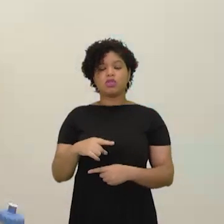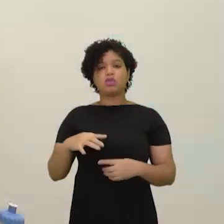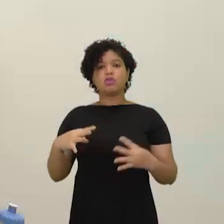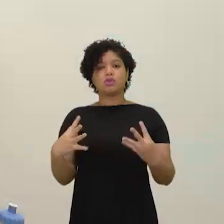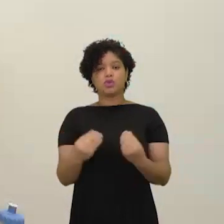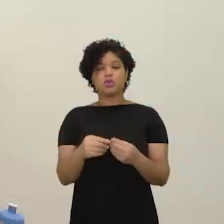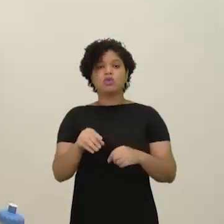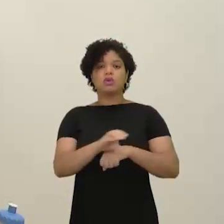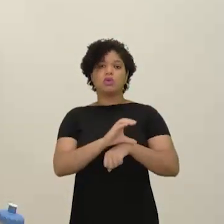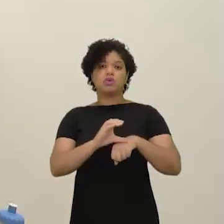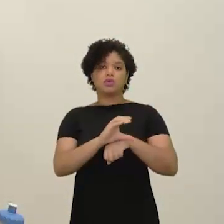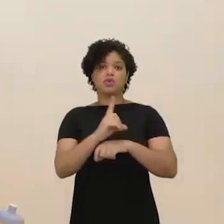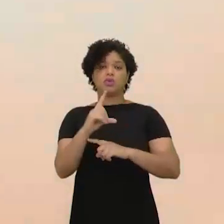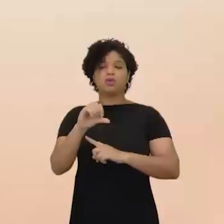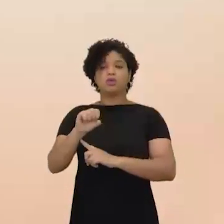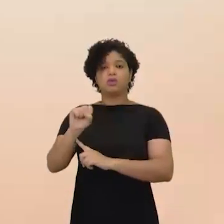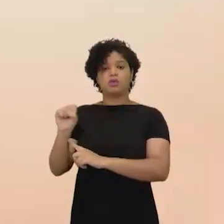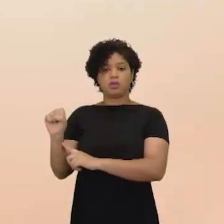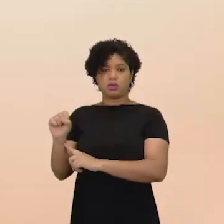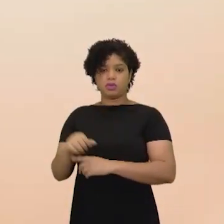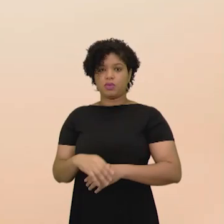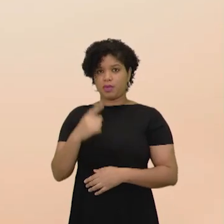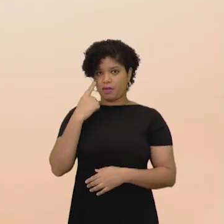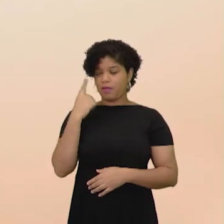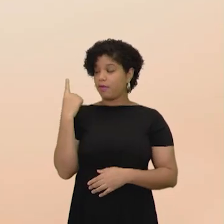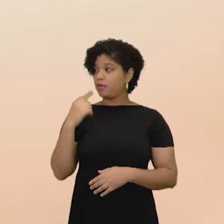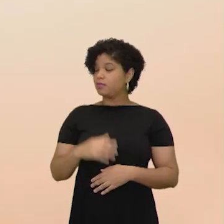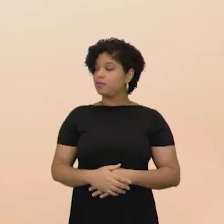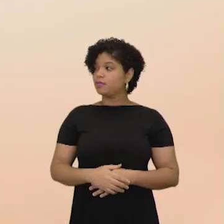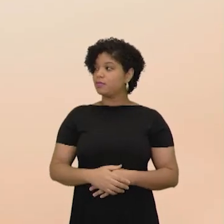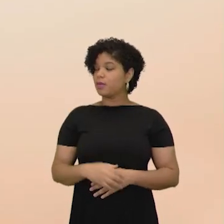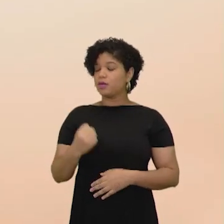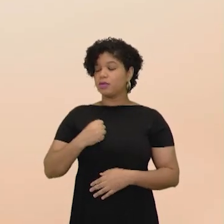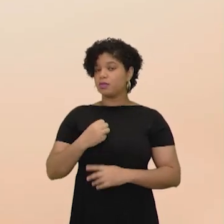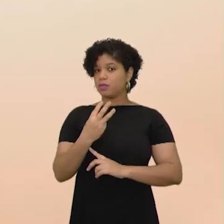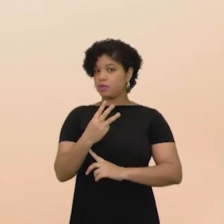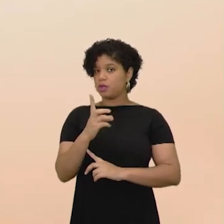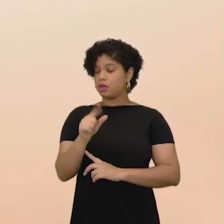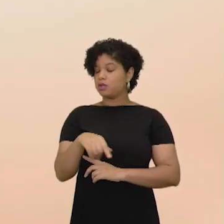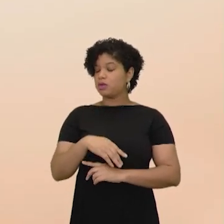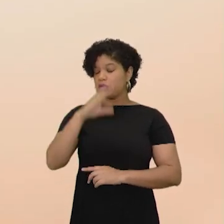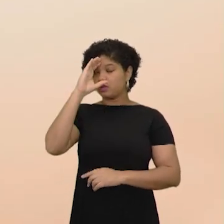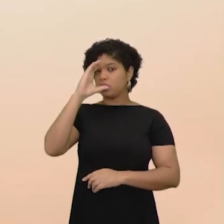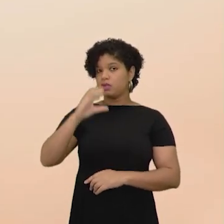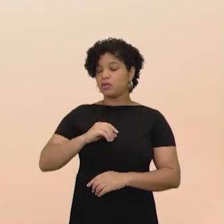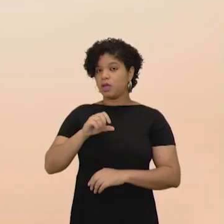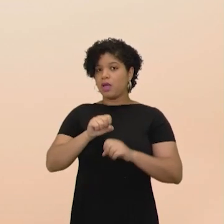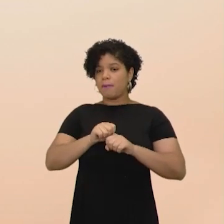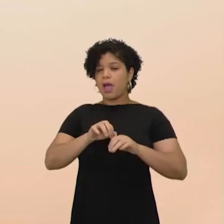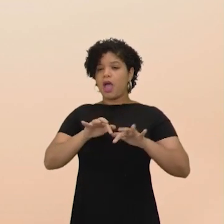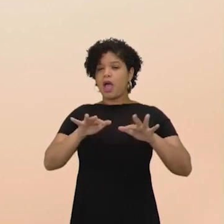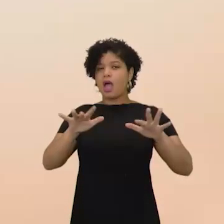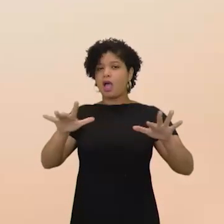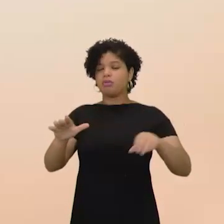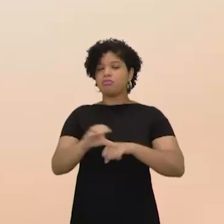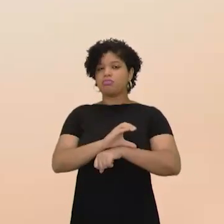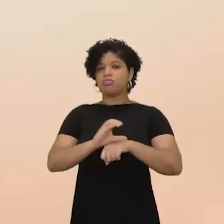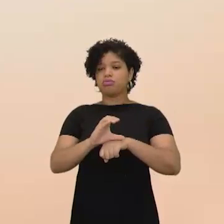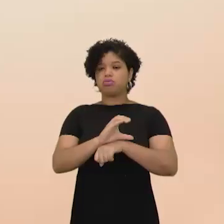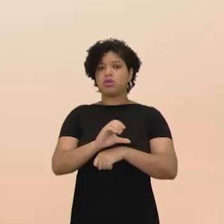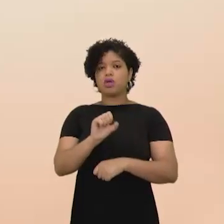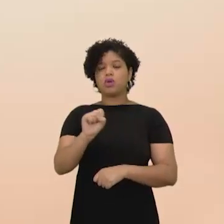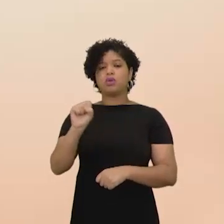88. E nós estamos aqui, ó, na situação de aprendizagem número 3, Cidadania e Emancipação, Constituição de